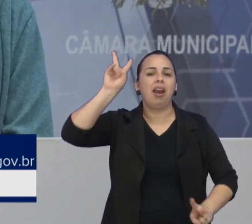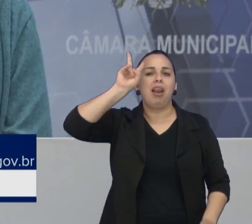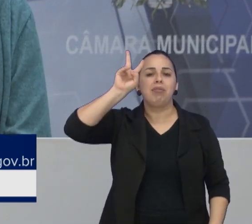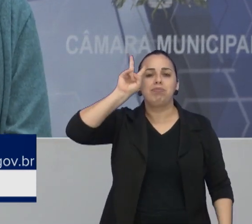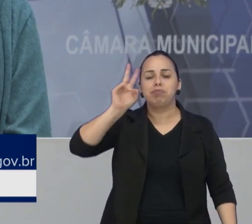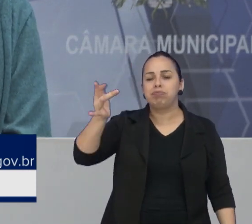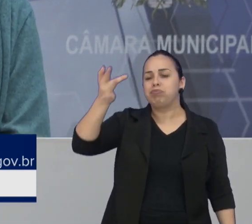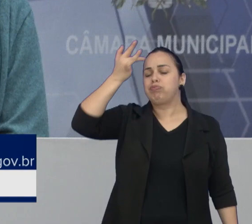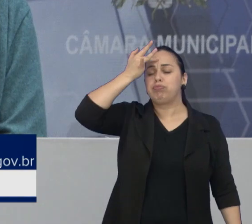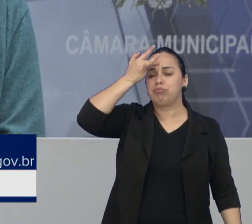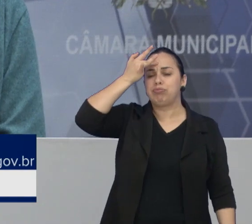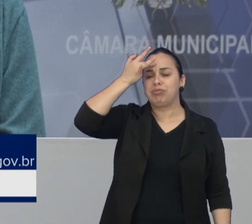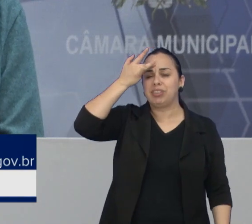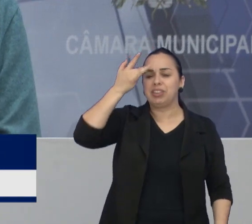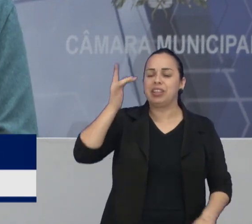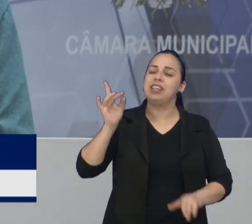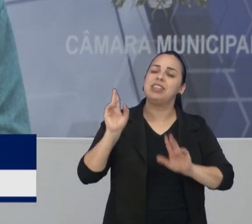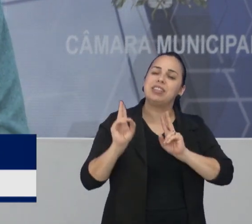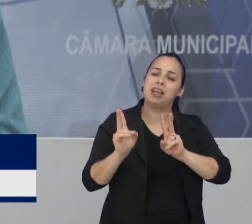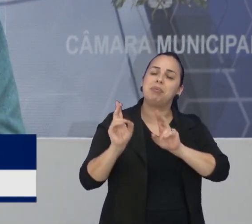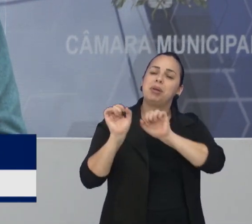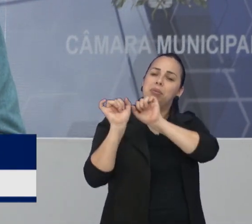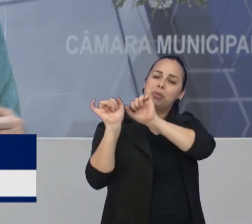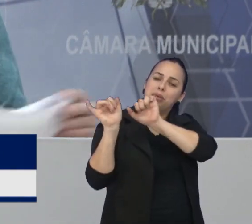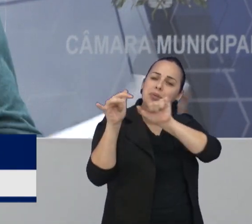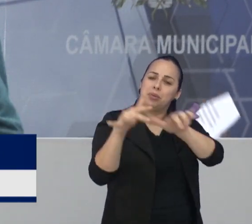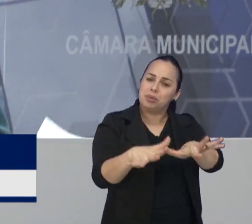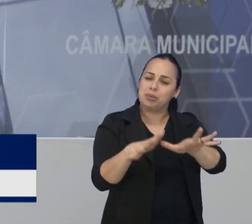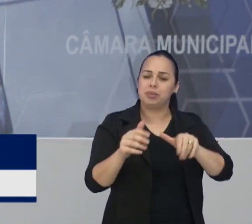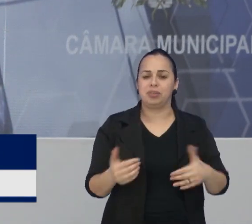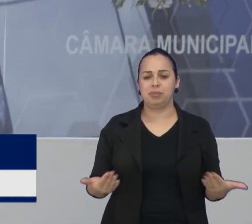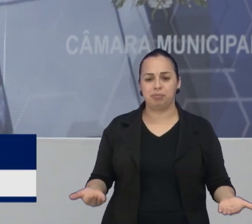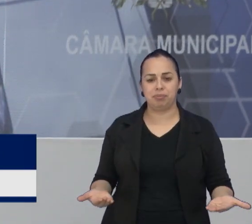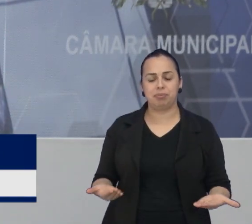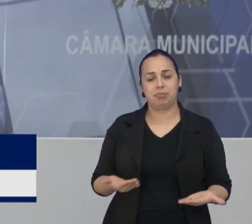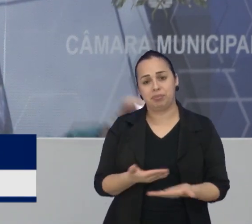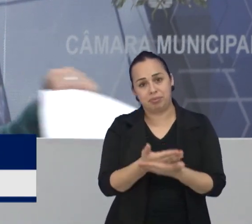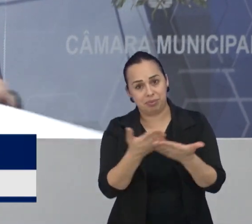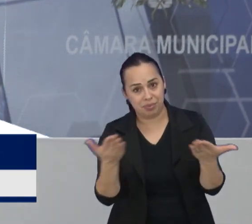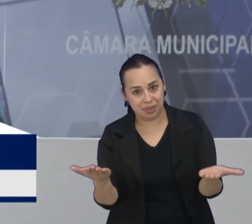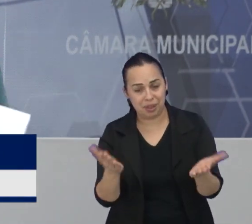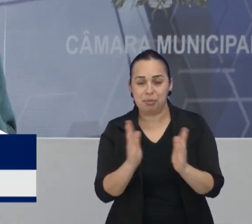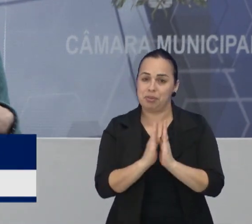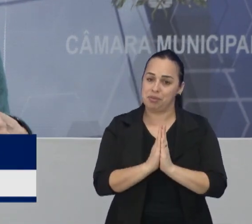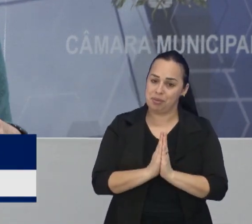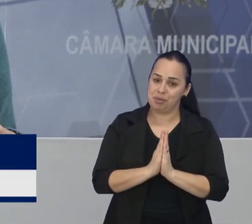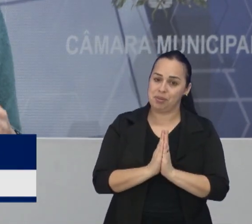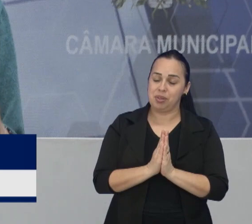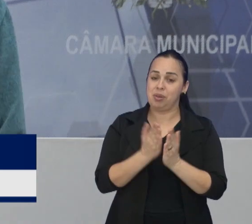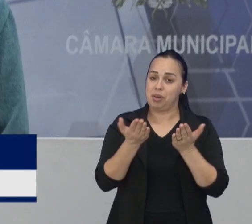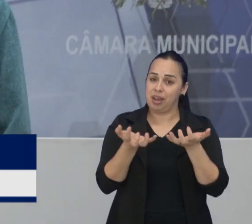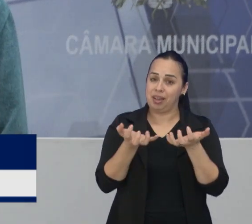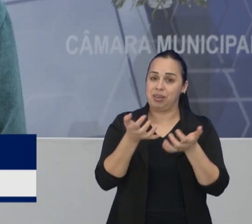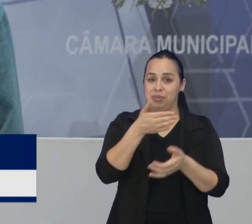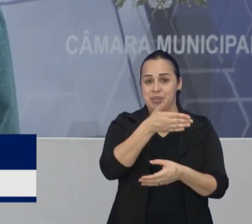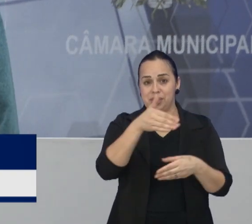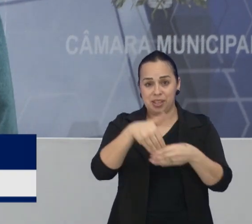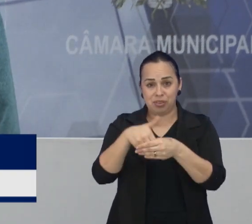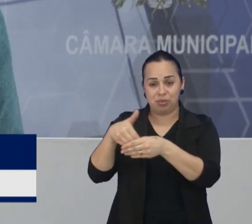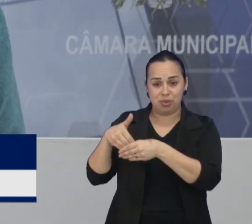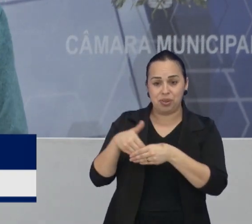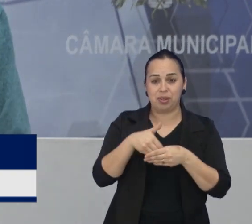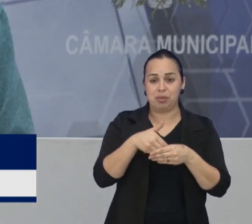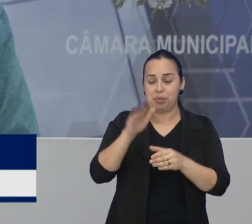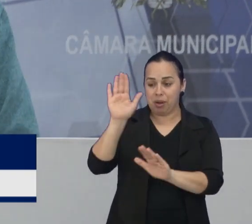seu espírito continue a abençoar este lugar. Por favor, meus pares, queria o voto de todos aí para